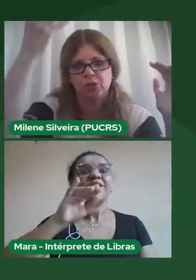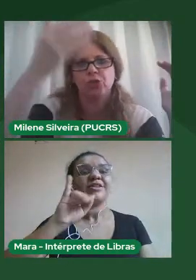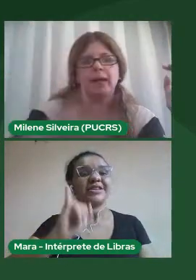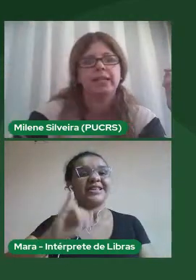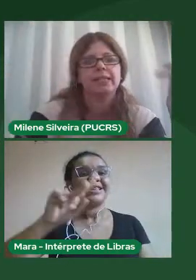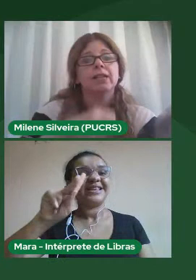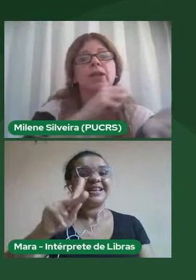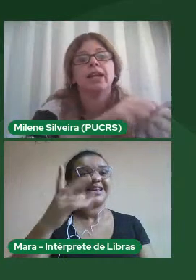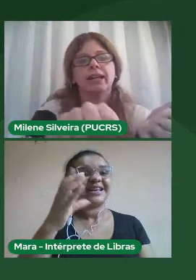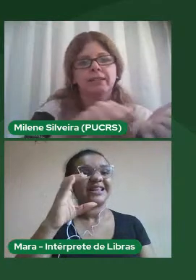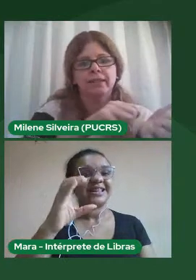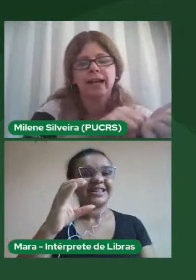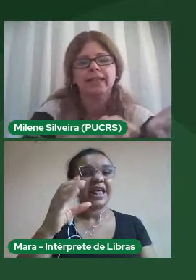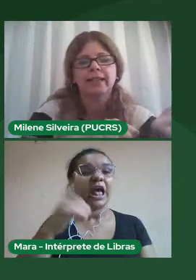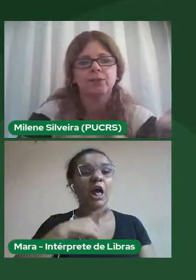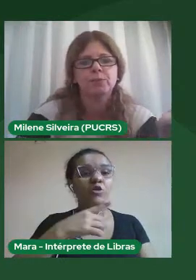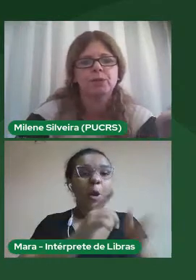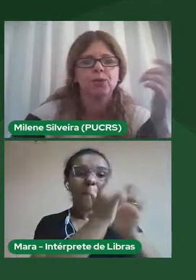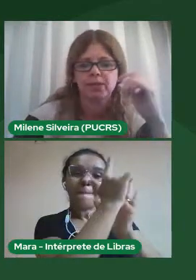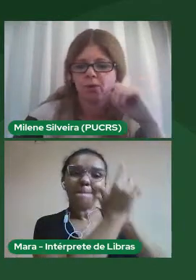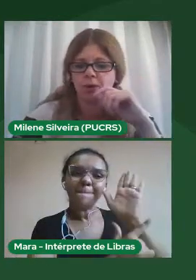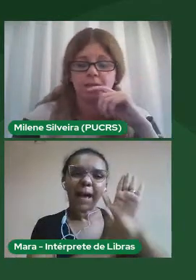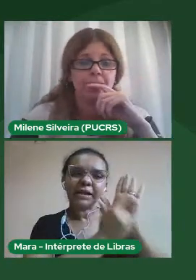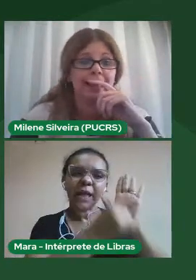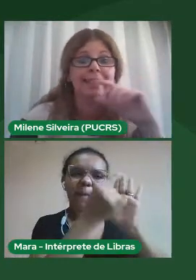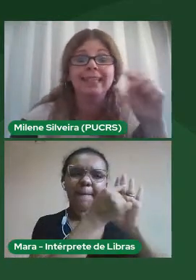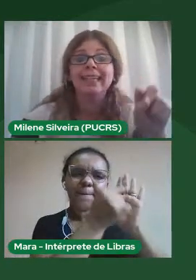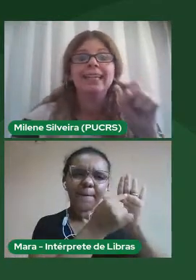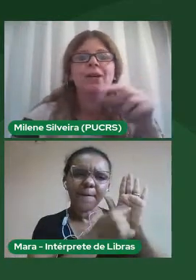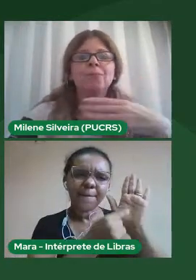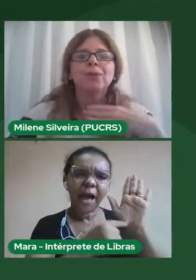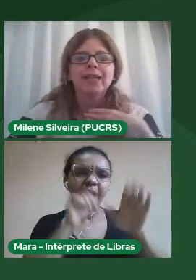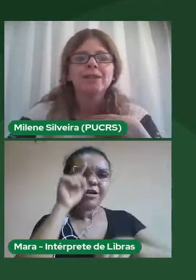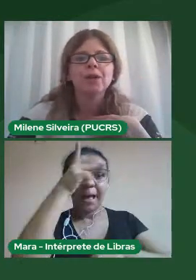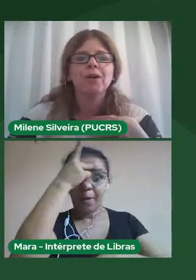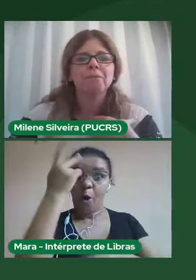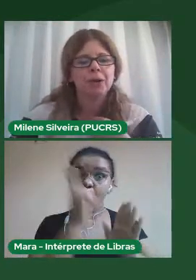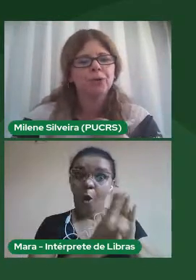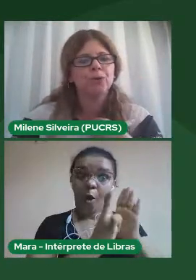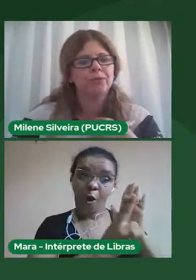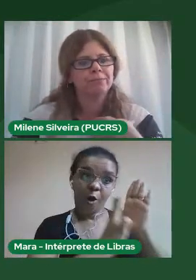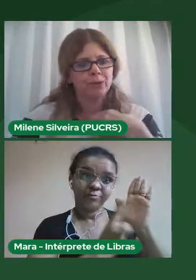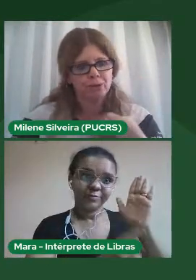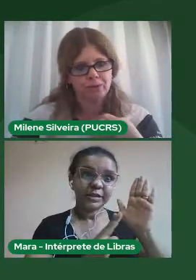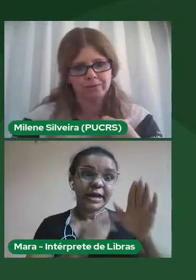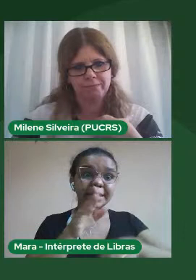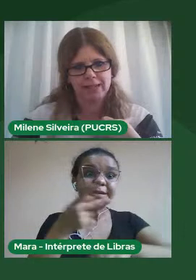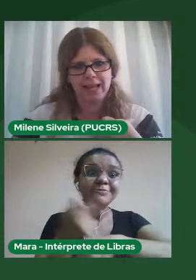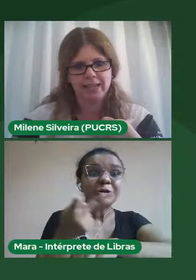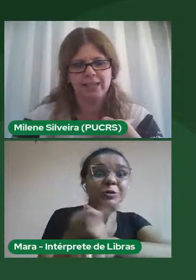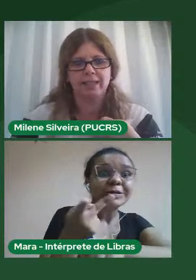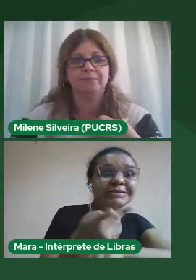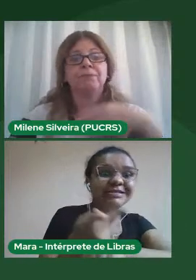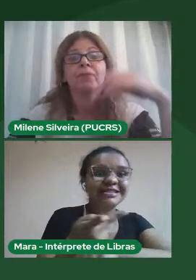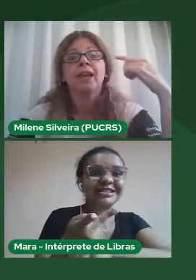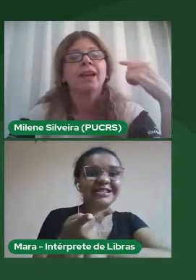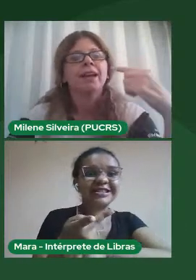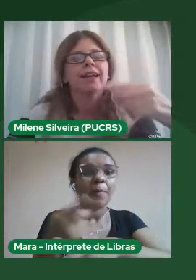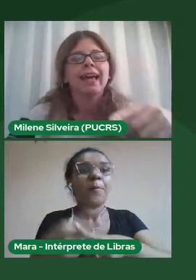lista. Gente, eu tinha uma lista que eu ia lá atacando as pessoas e colocando lá. Por que que é meu orgulho, Marcele,